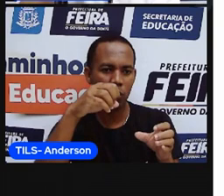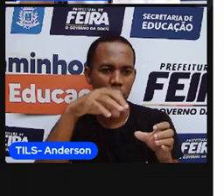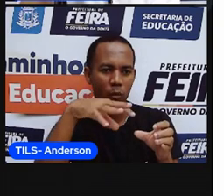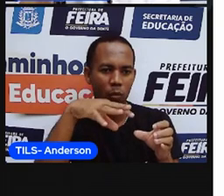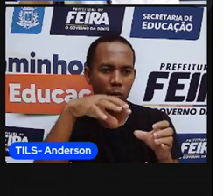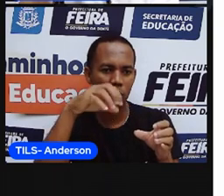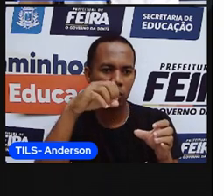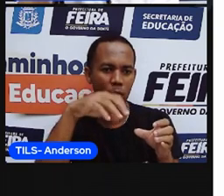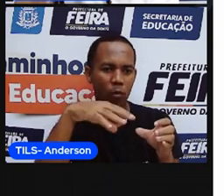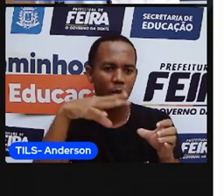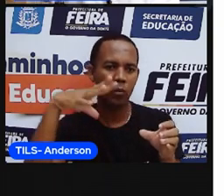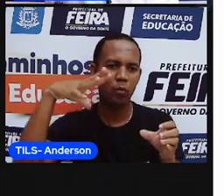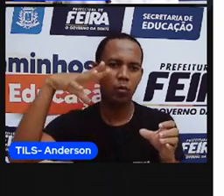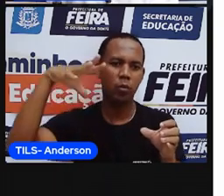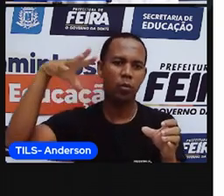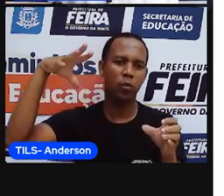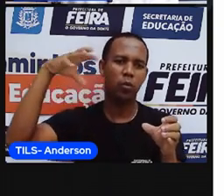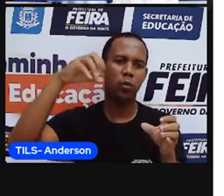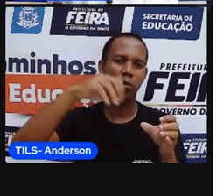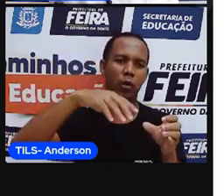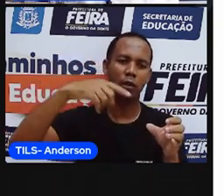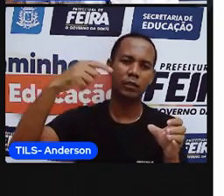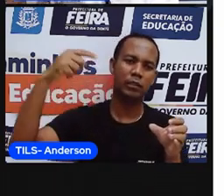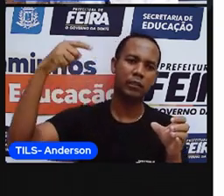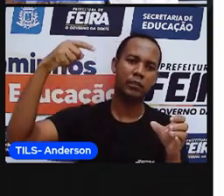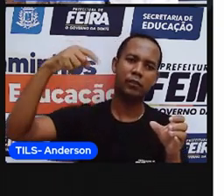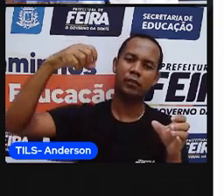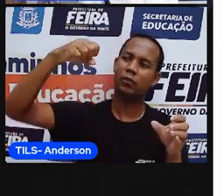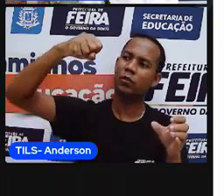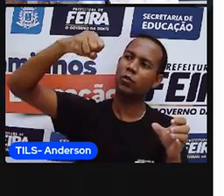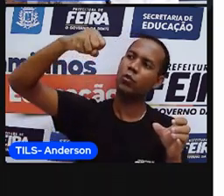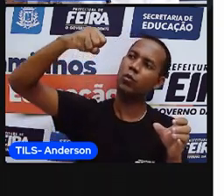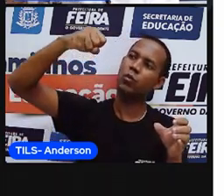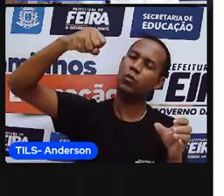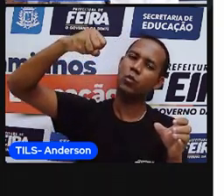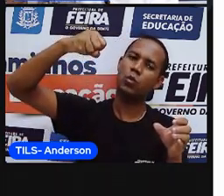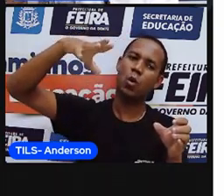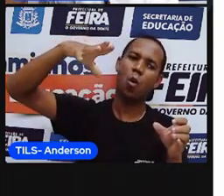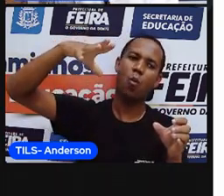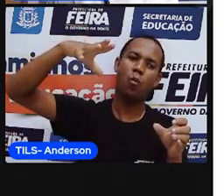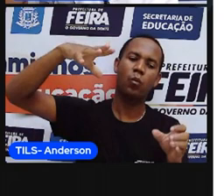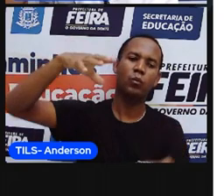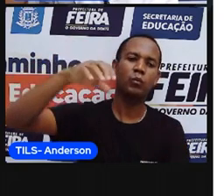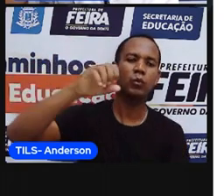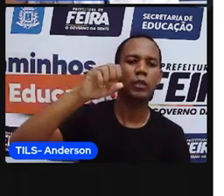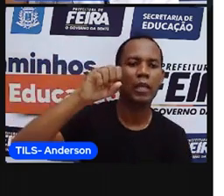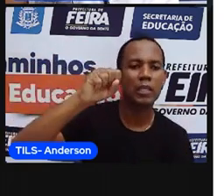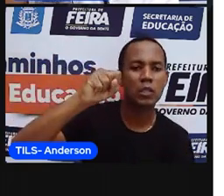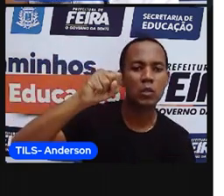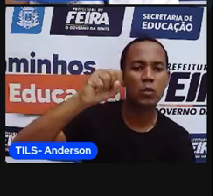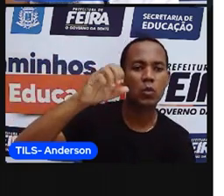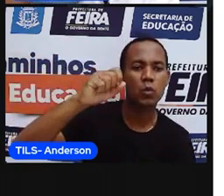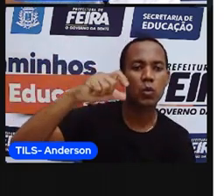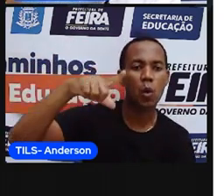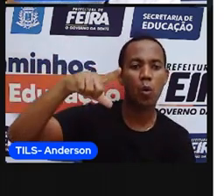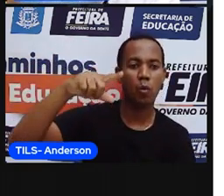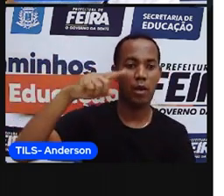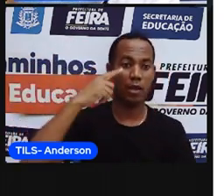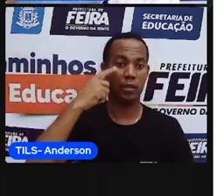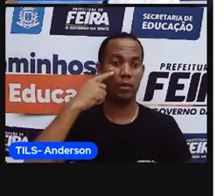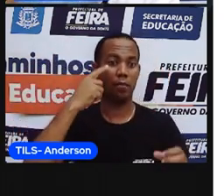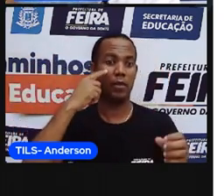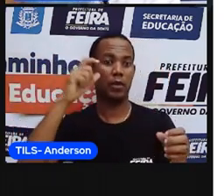quê? Sendo iluminada. Essa parte que tá aqui atrás, que ninguém tá vendo, seria a parte que seria o quê? Noite. Olha